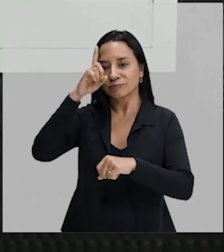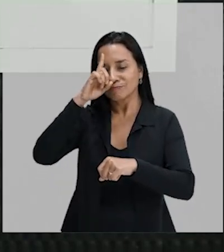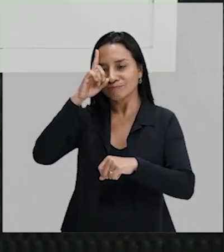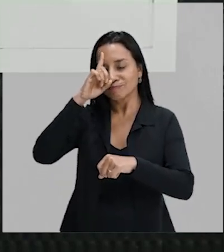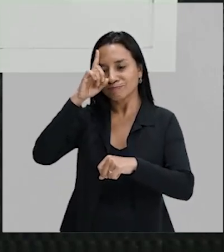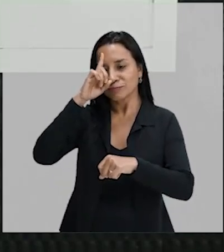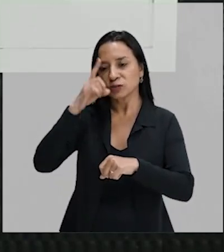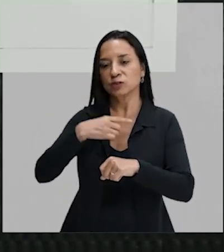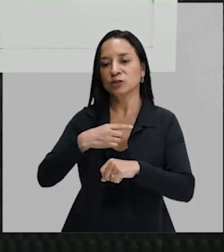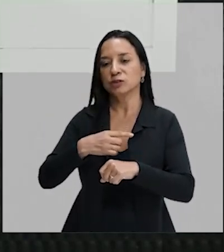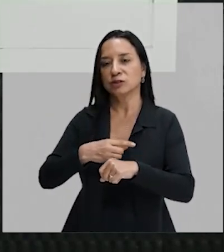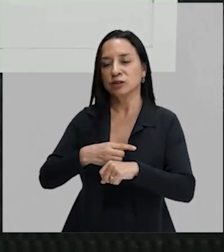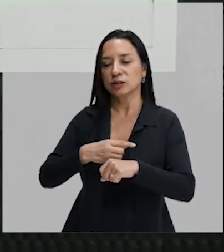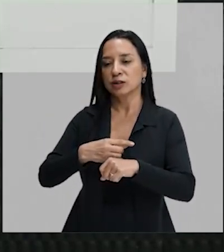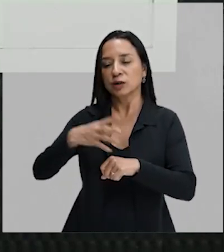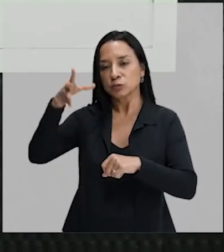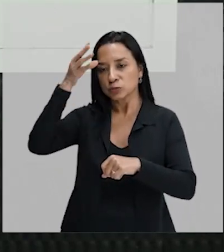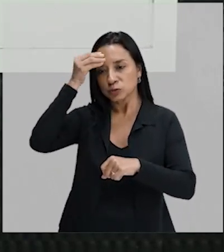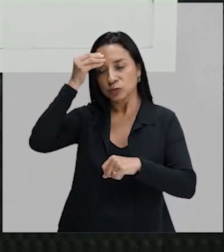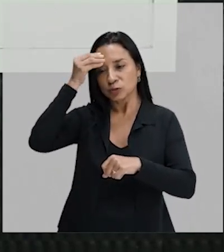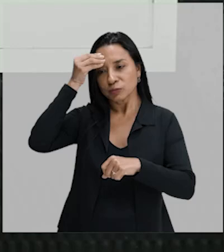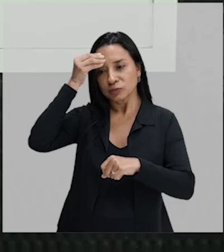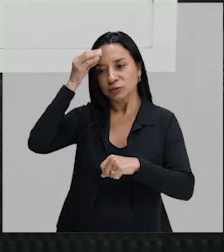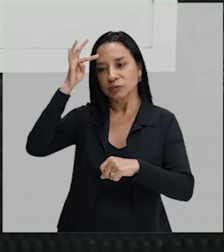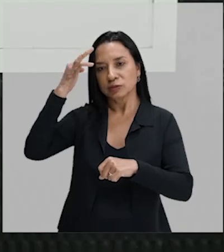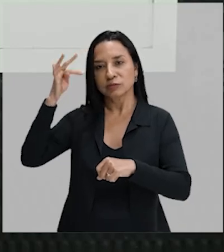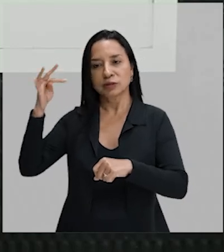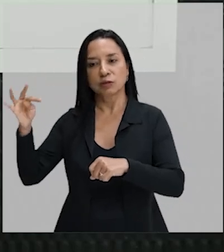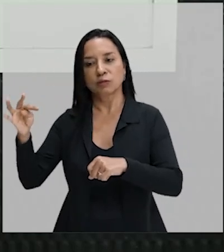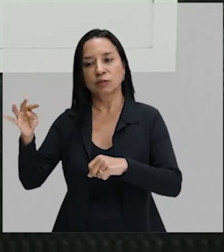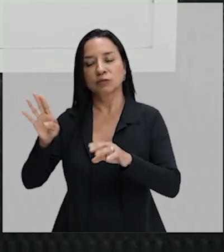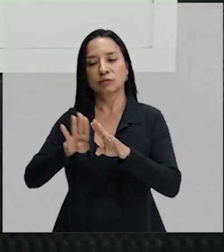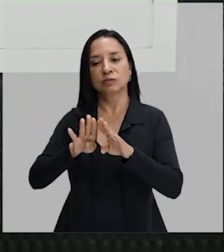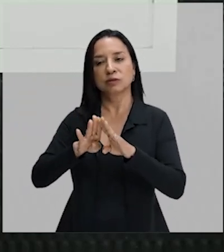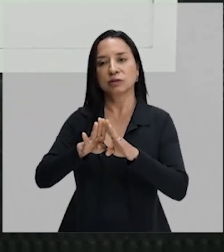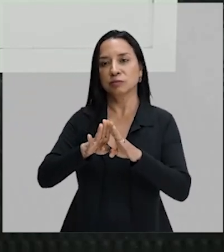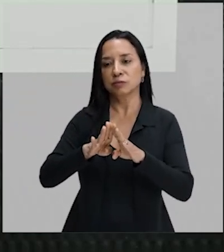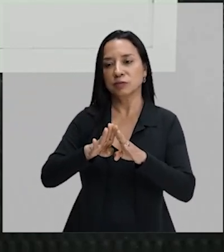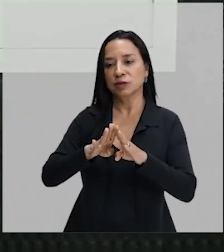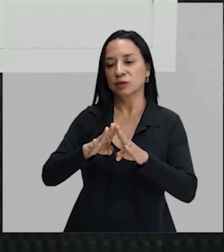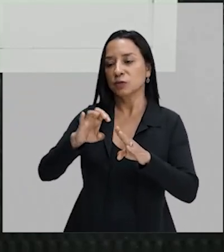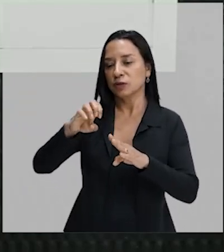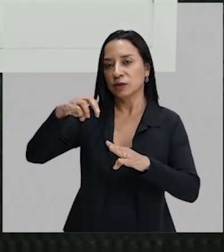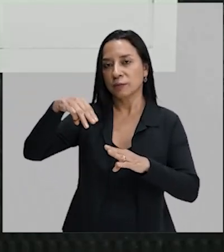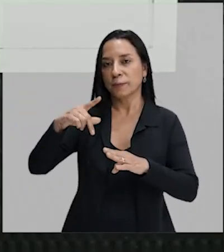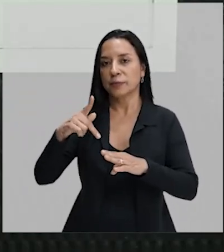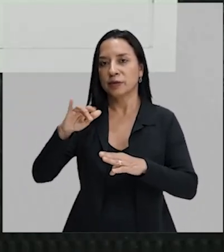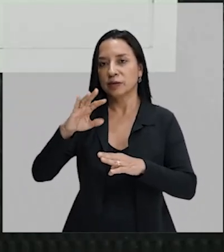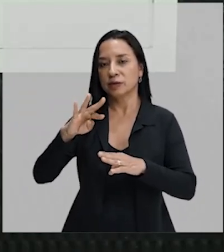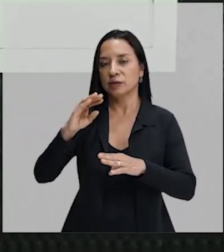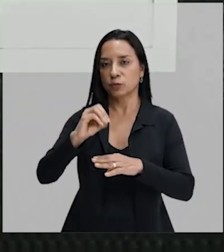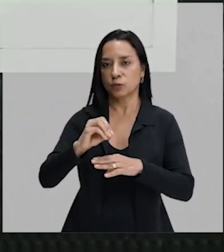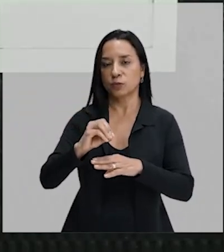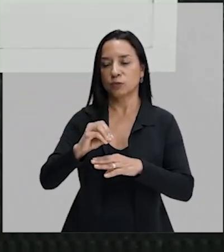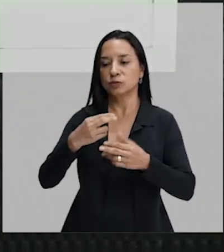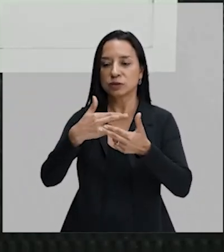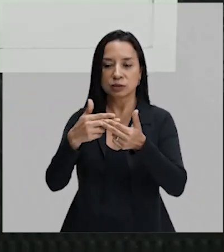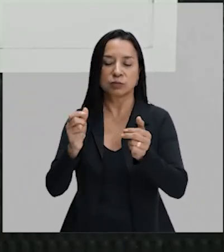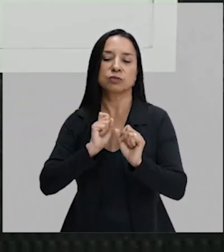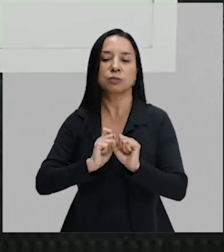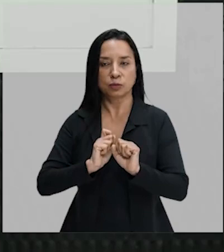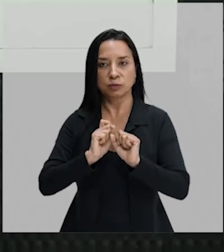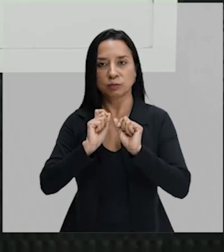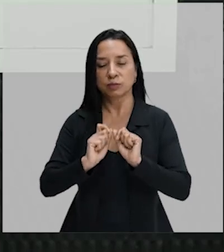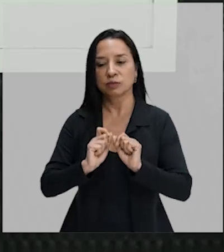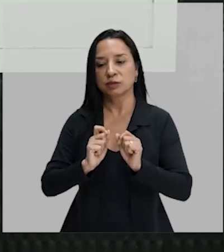no conhecimento erudito, mas também no conhecimento do senso comum até, e em todos os outros elementos que nós podemos produzir e que